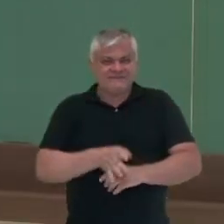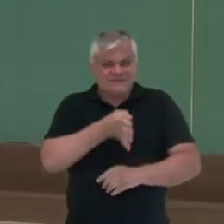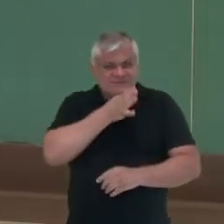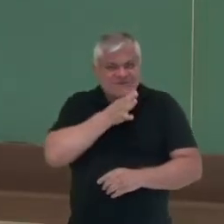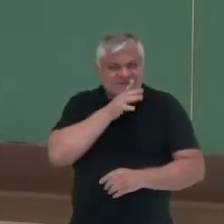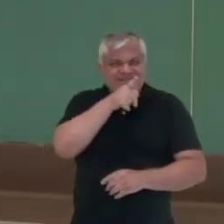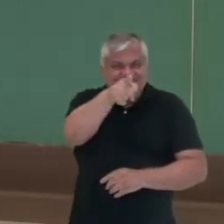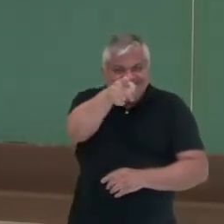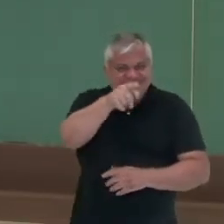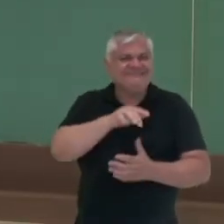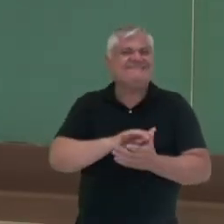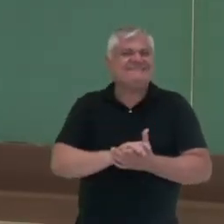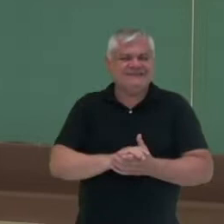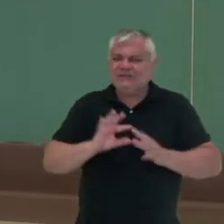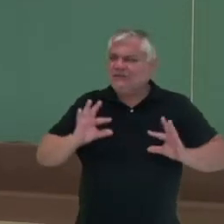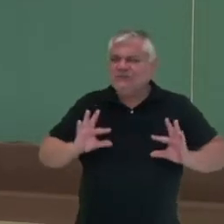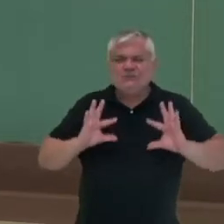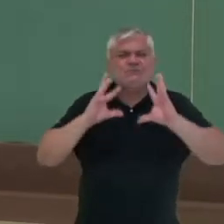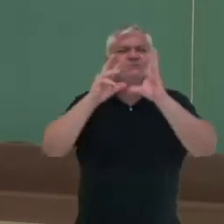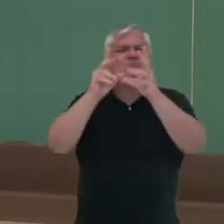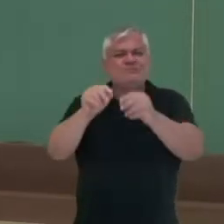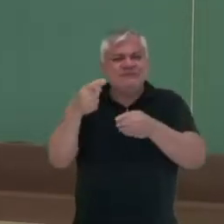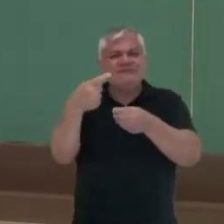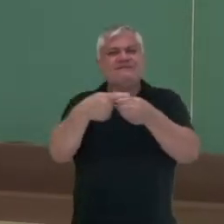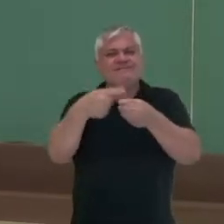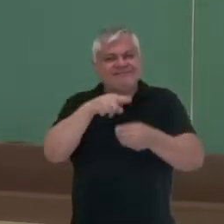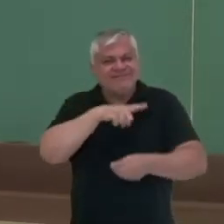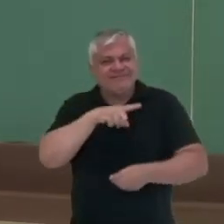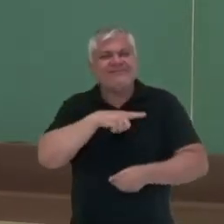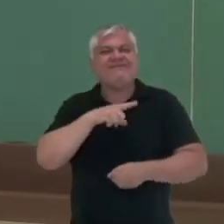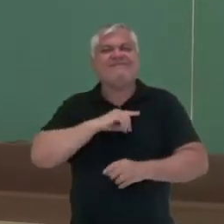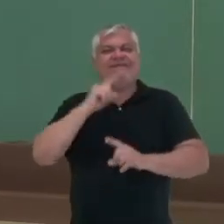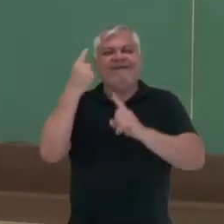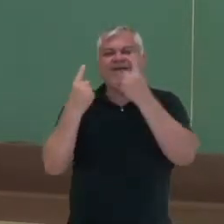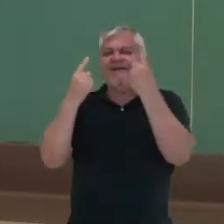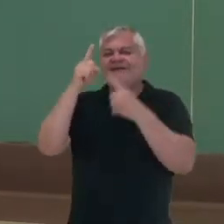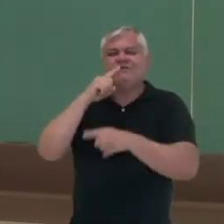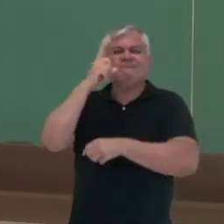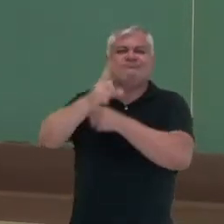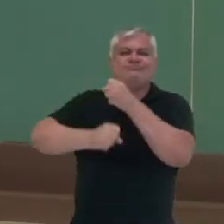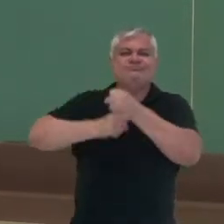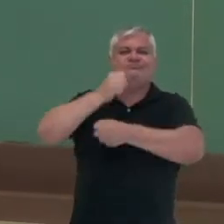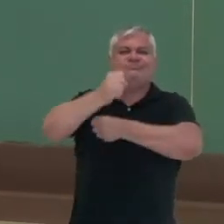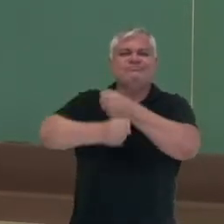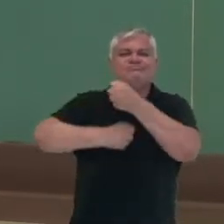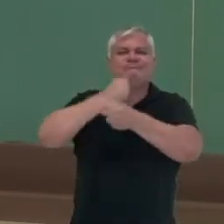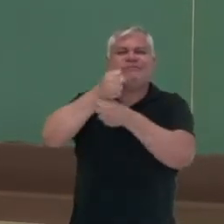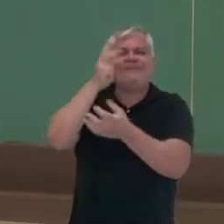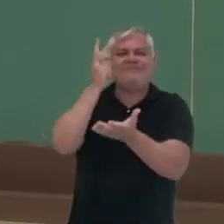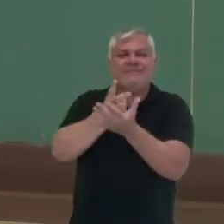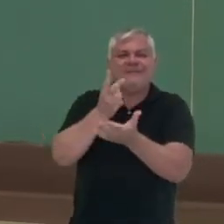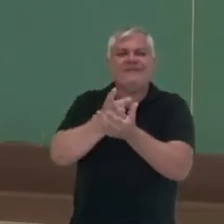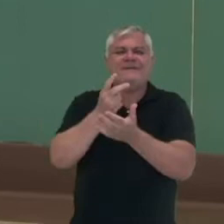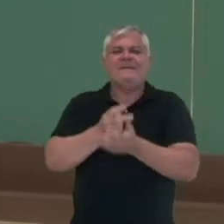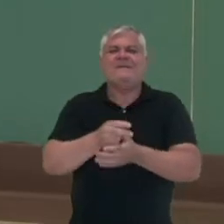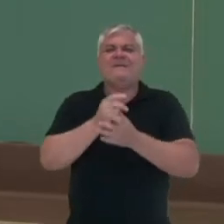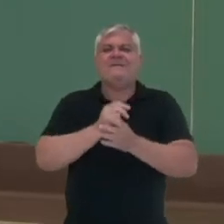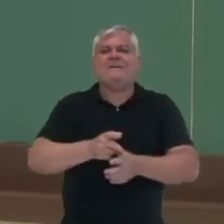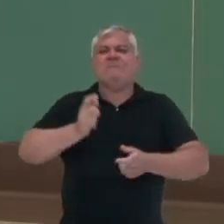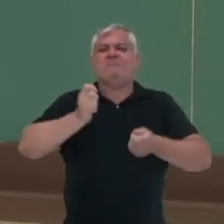o carnaval? Toda cidade tem um carnaval todo ano. Sejam as marchinhas,